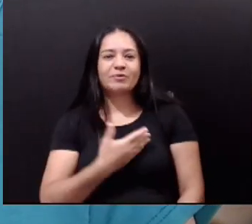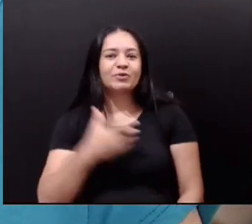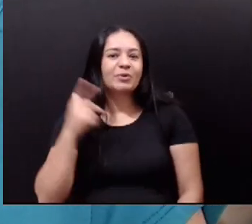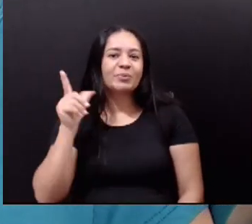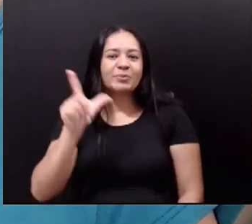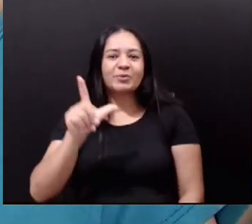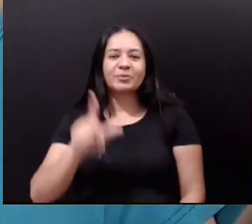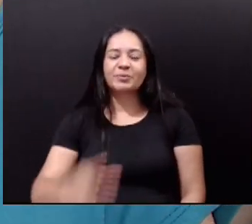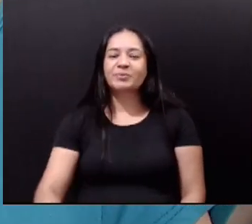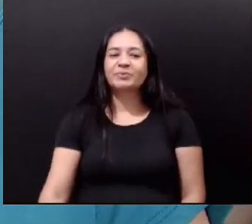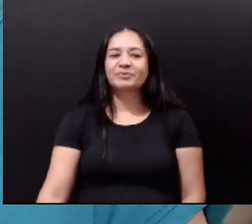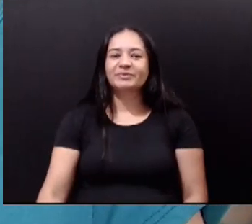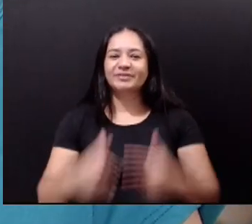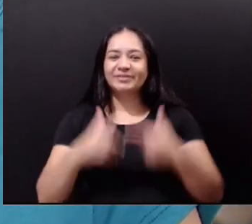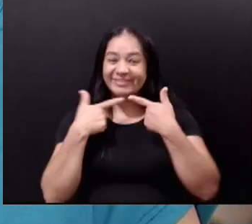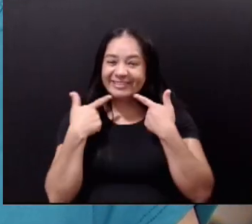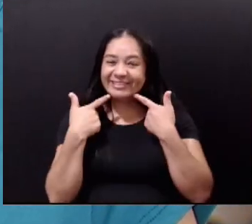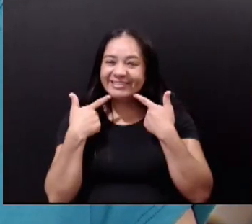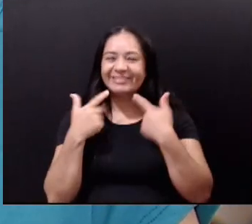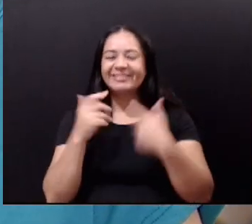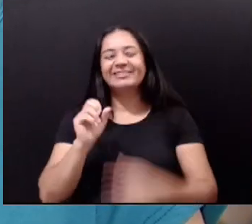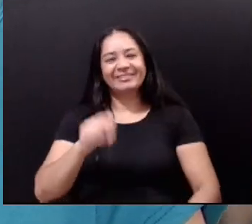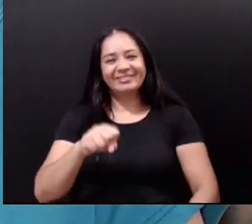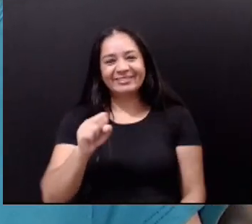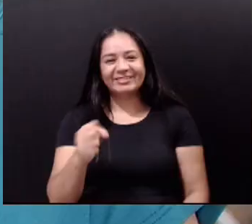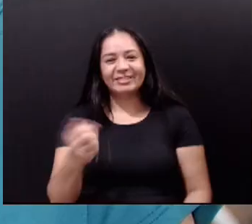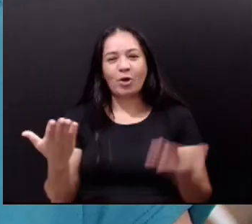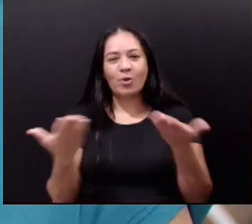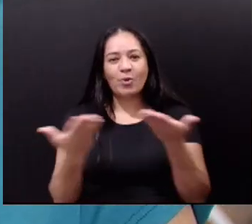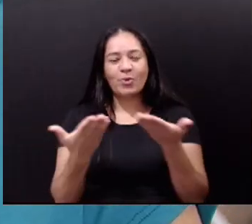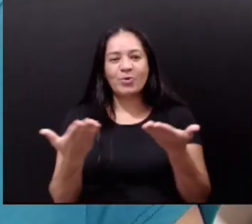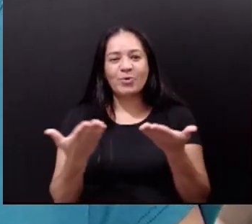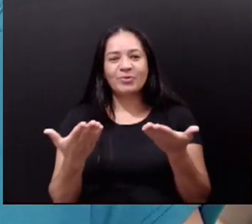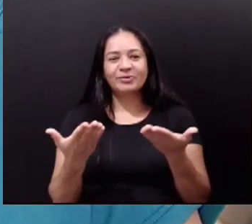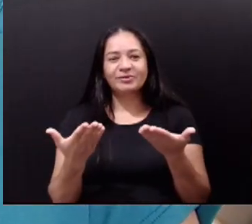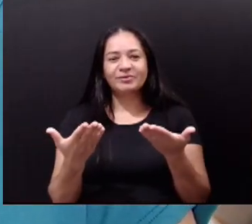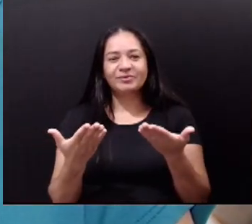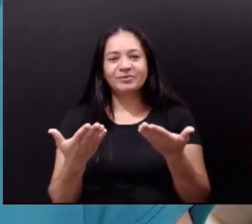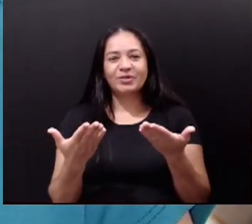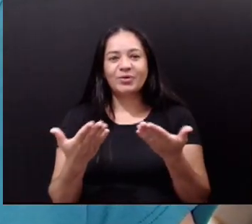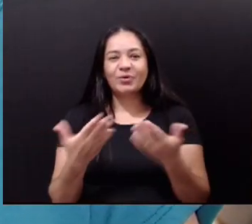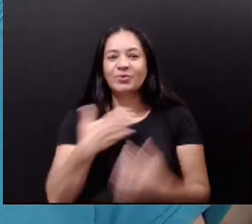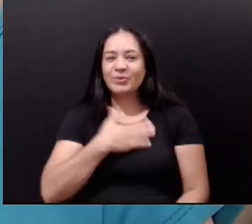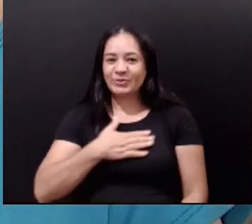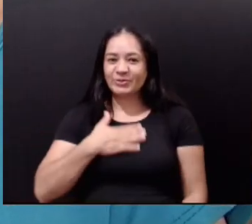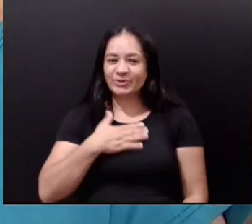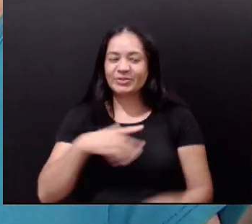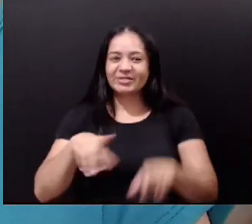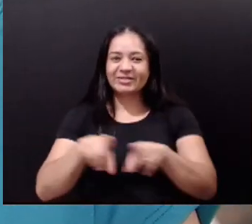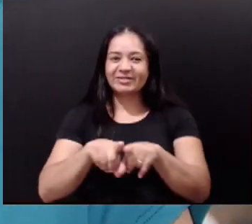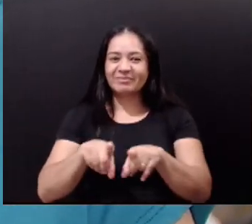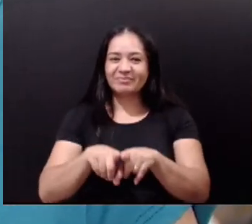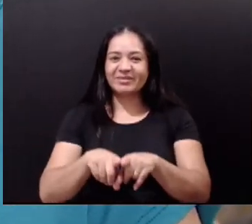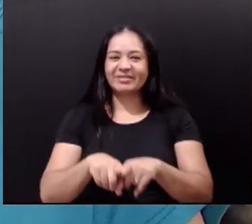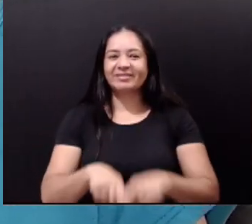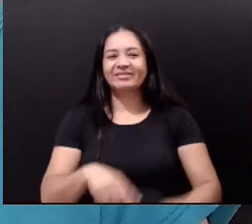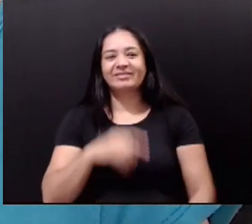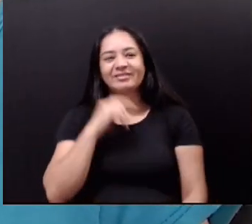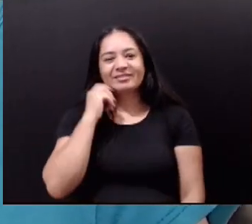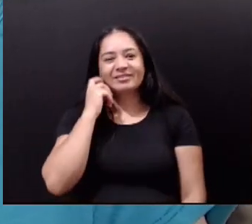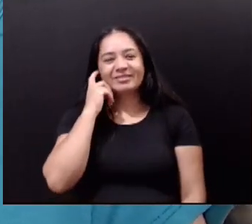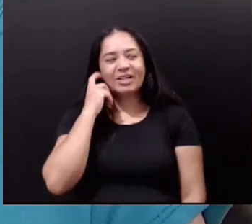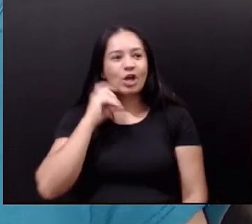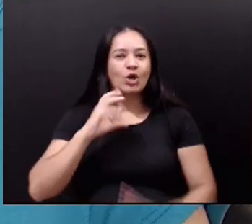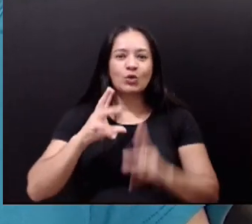né? E hoje? Hoje eu tô gostando também, viu? Tudo legal, as